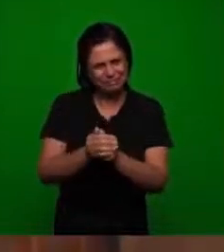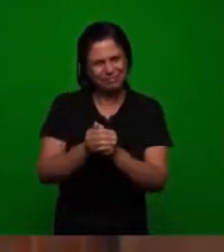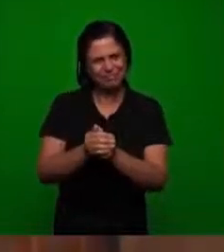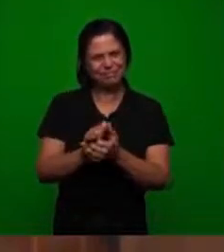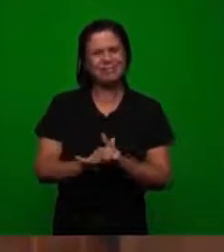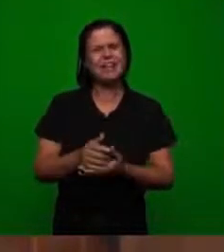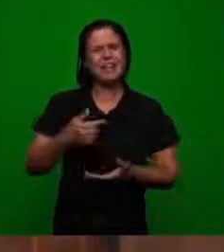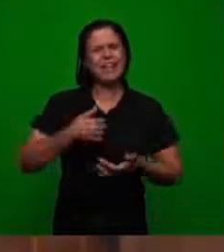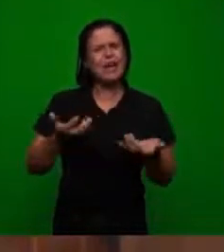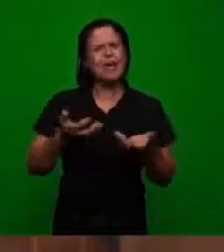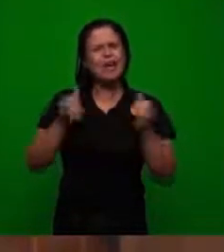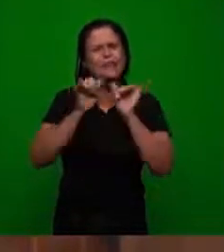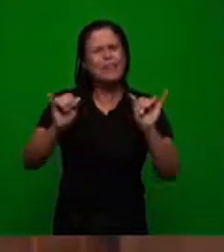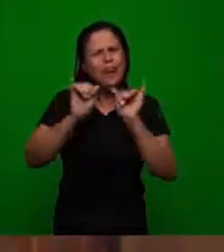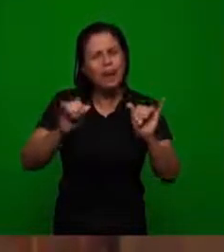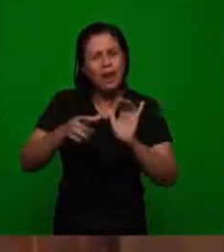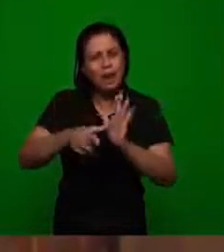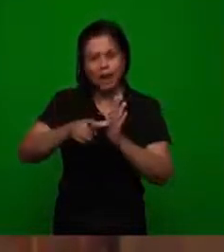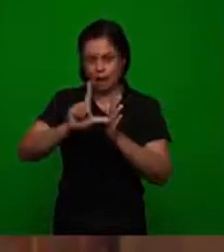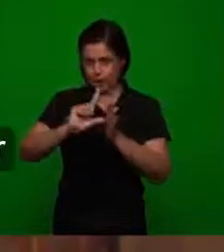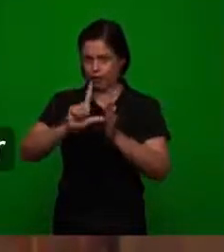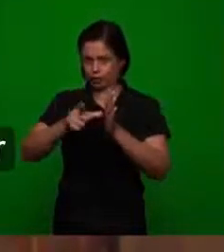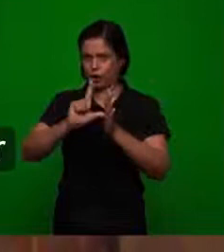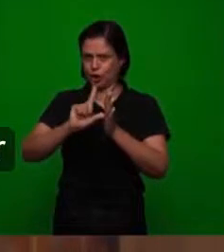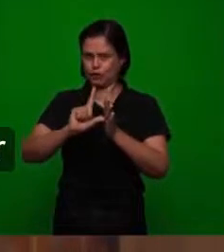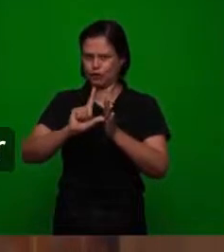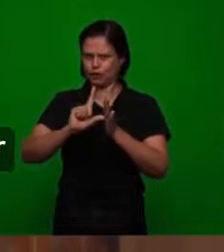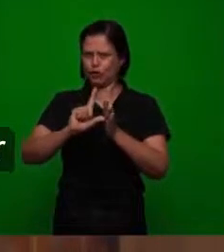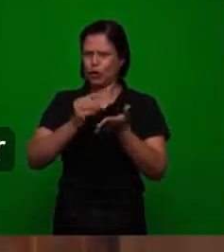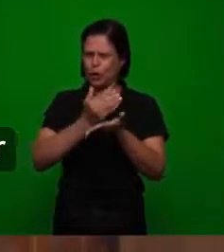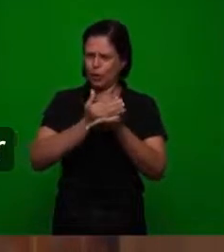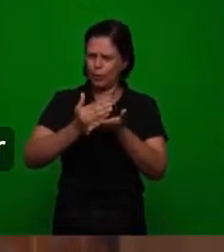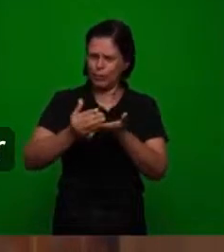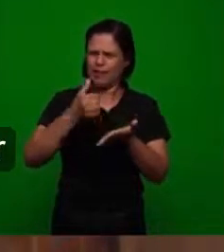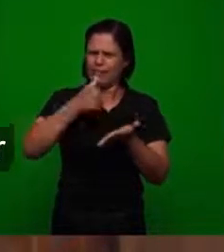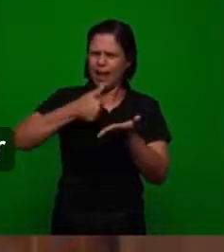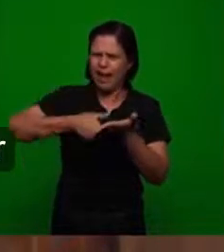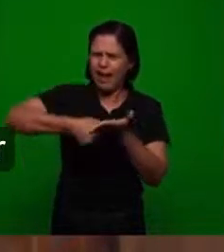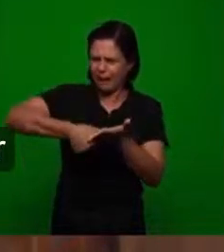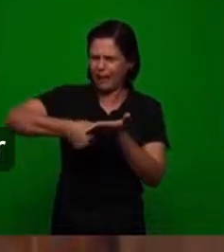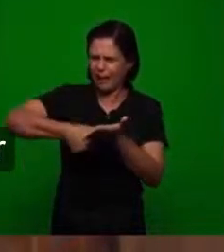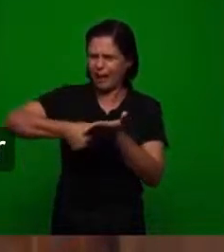quero dizer, antes de entrar no assunto da carta,